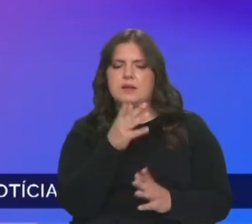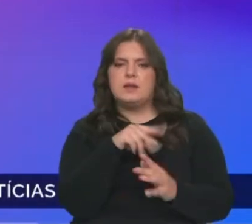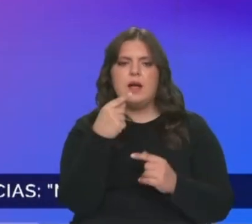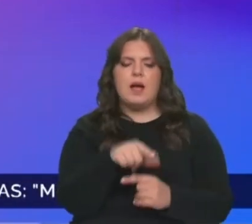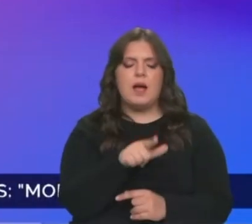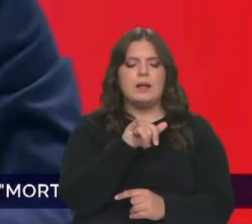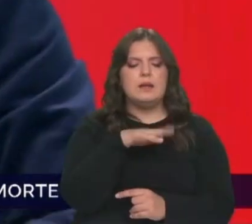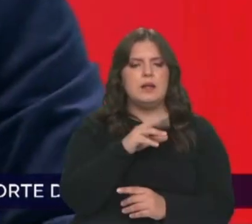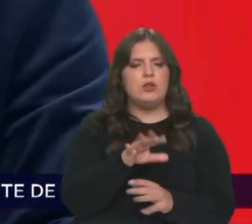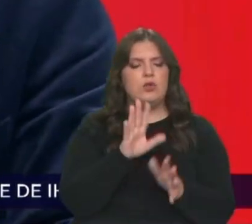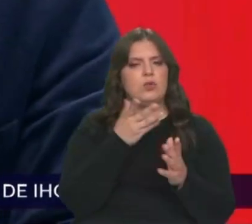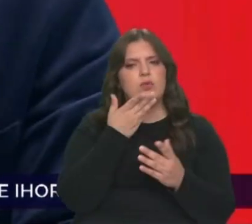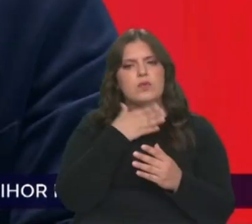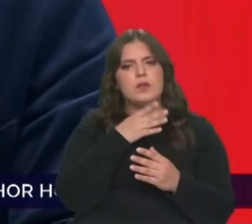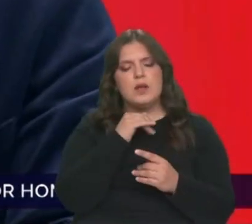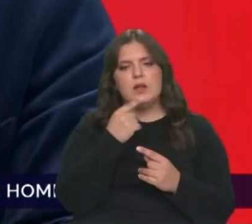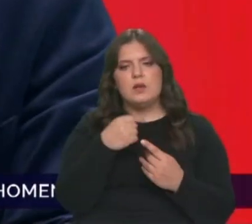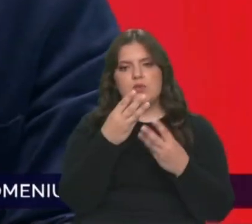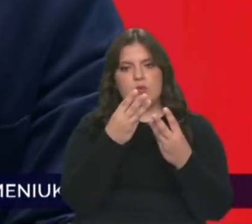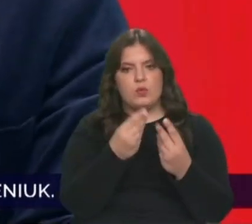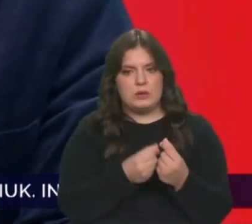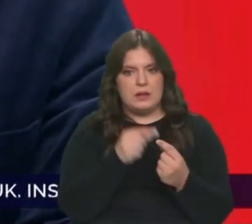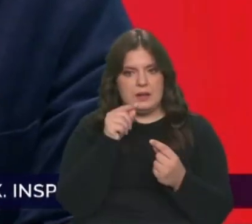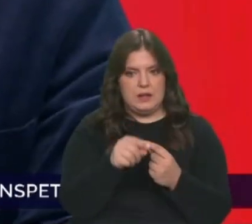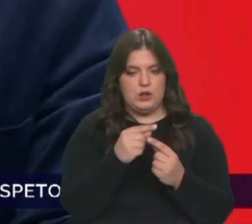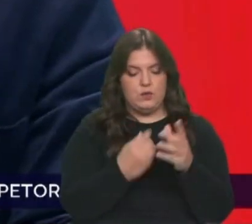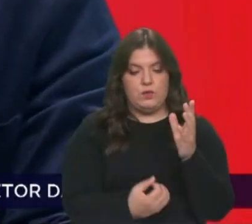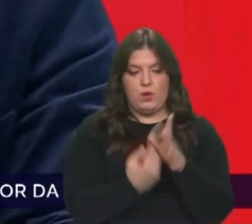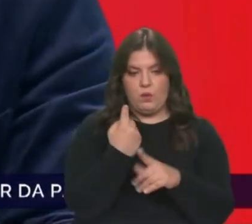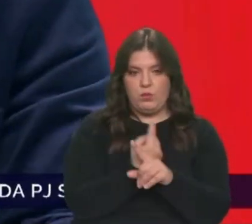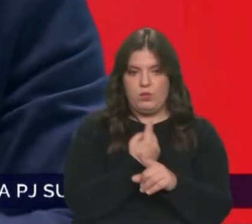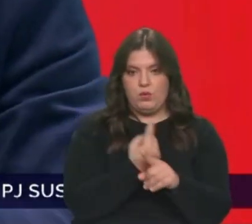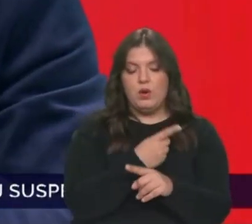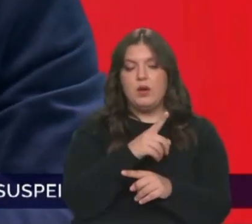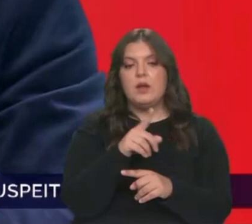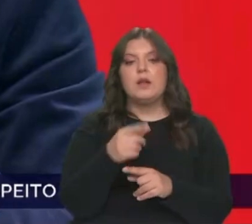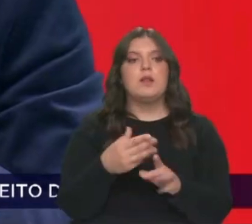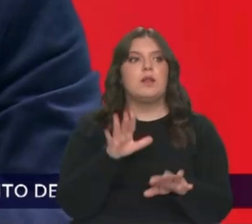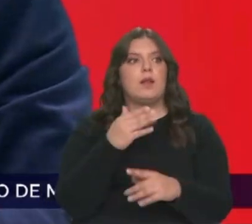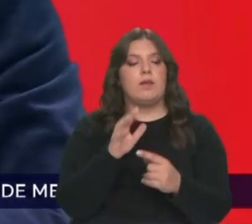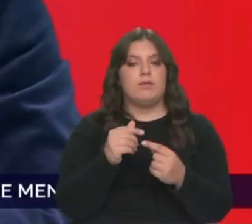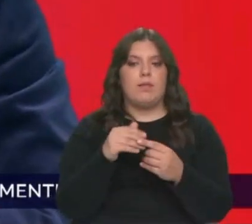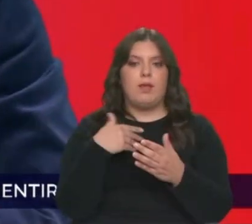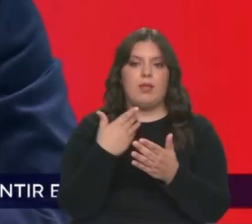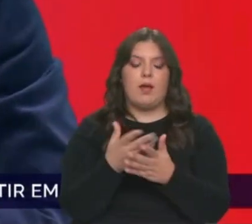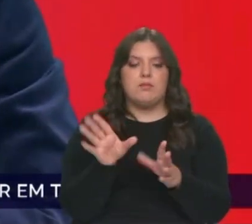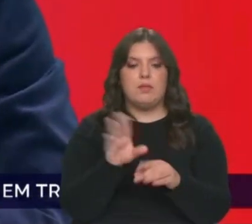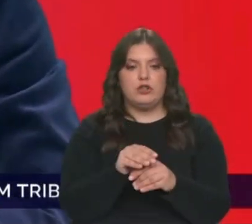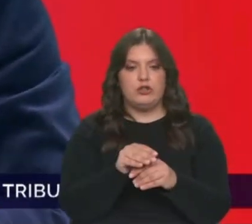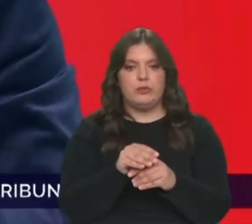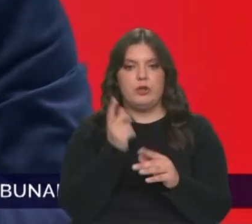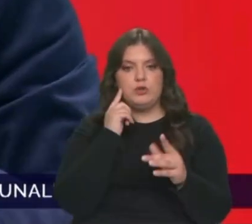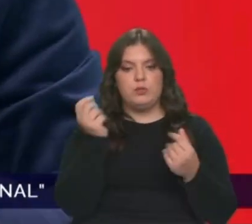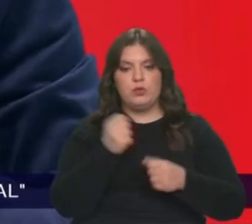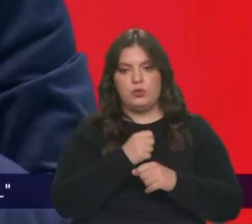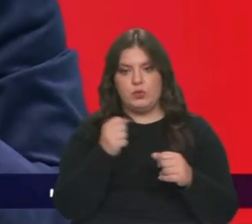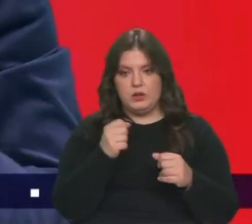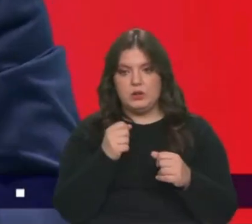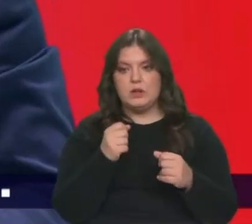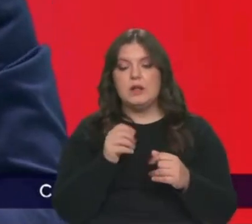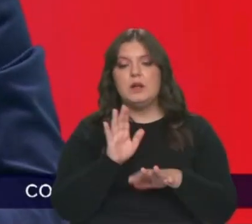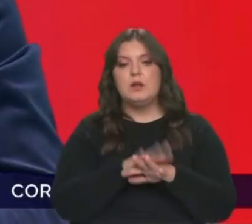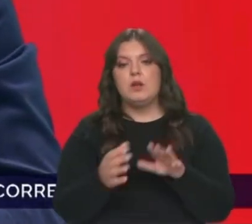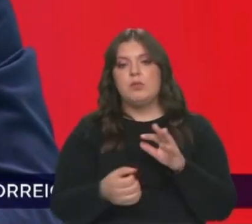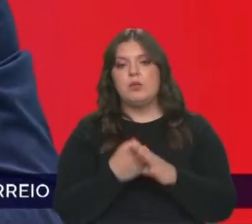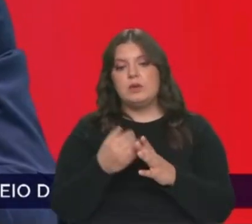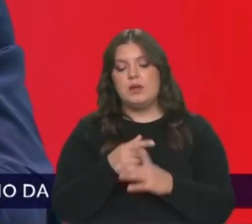lítio do universo, então também temos que contar com este fenómeno, porque é um fenómeno que desencadeia muito mais explosões e, portanto, a produção de